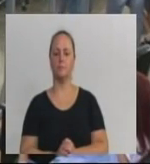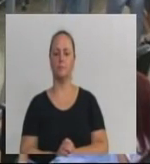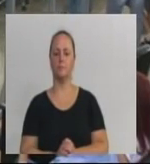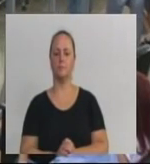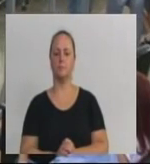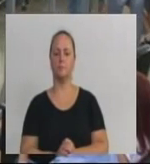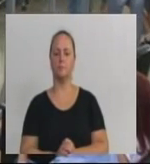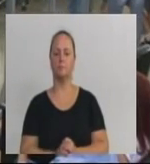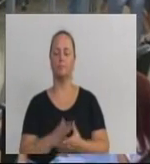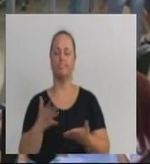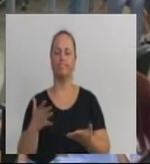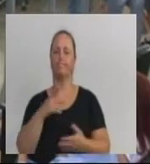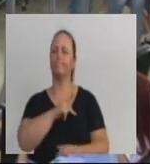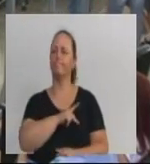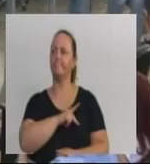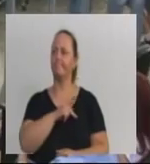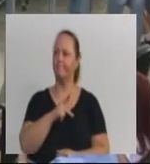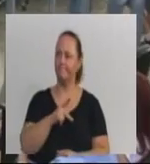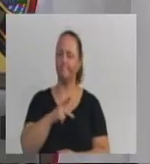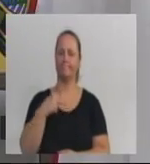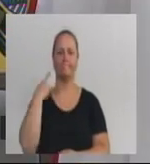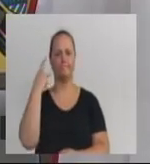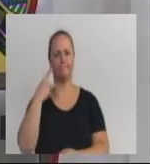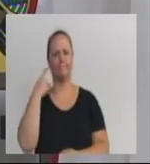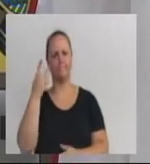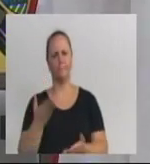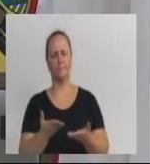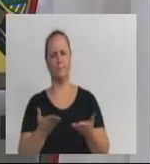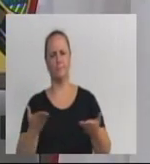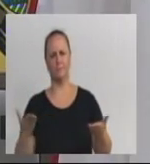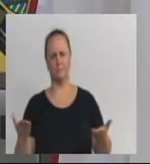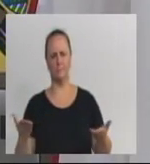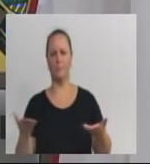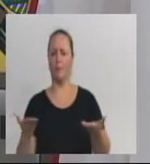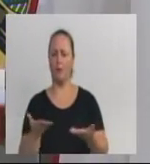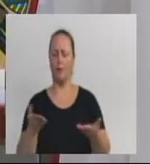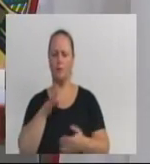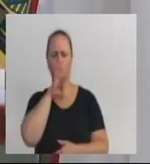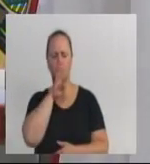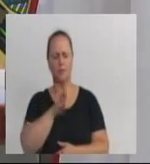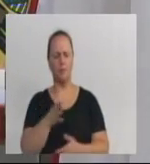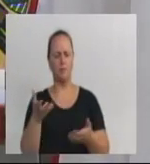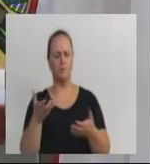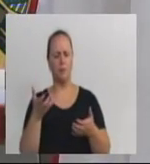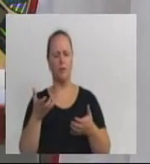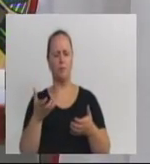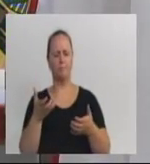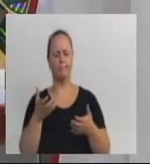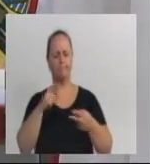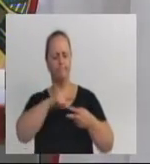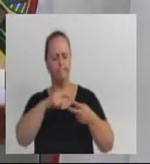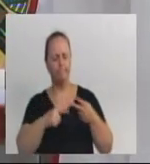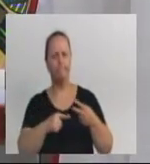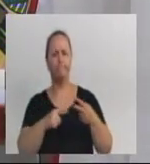Senhor presidente, senhores vereadores, na tarde de hoje eu vou pontuar 2 assuntos que